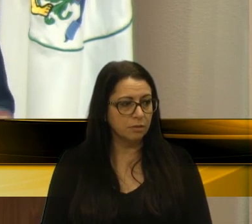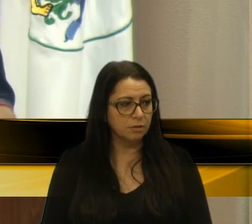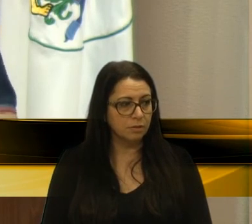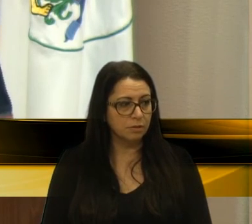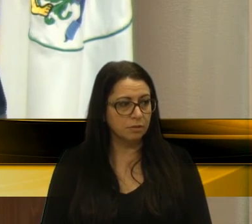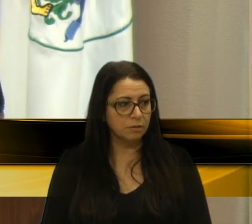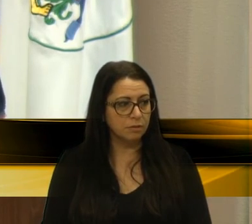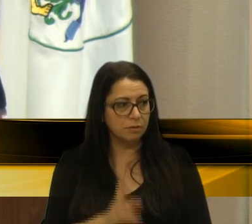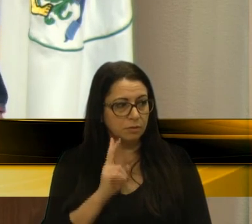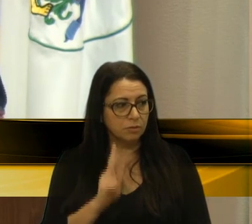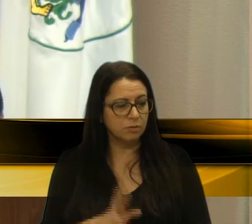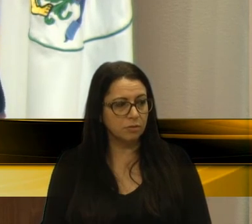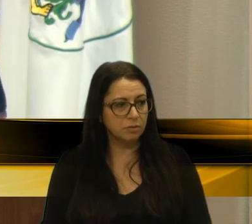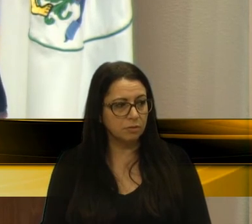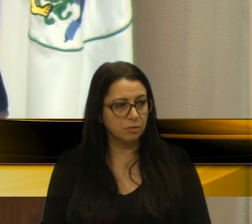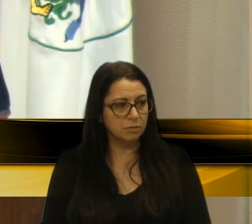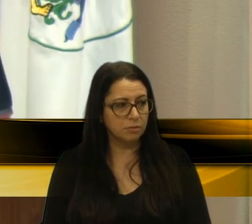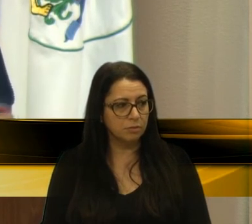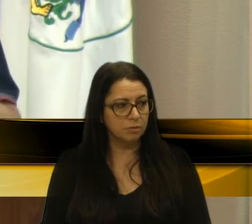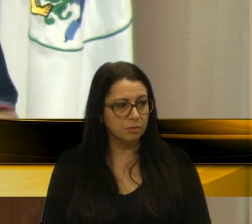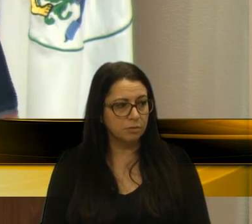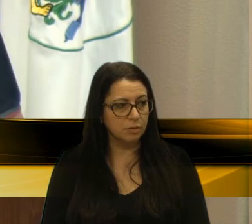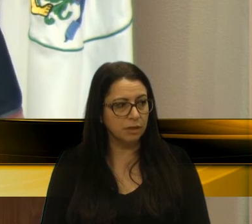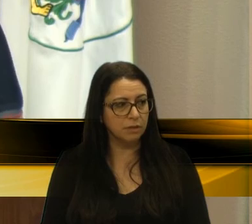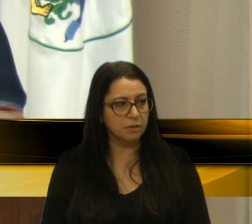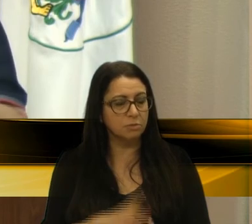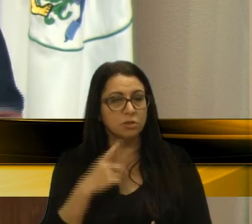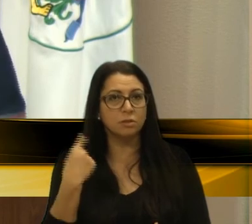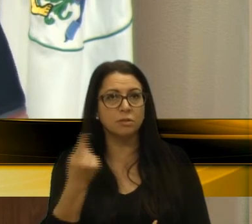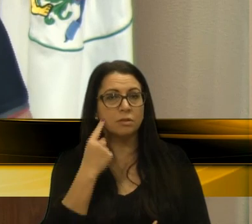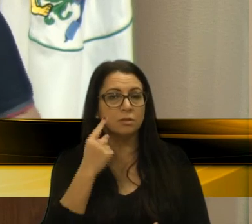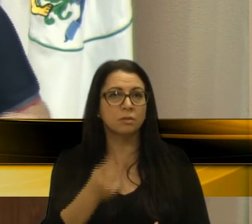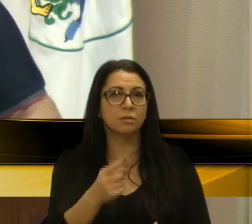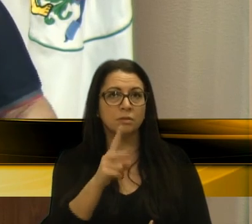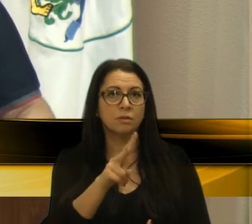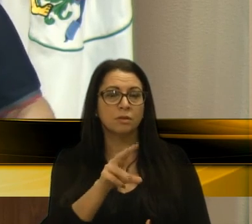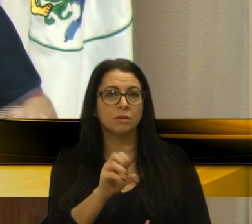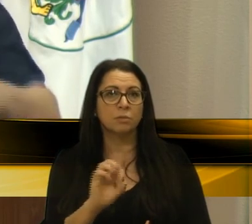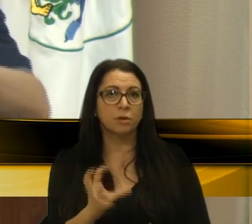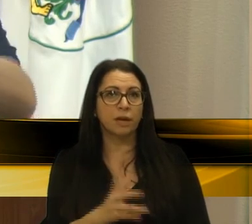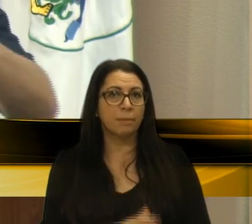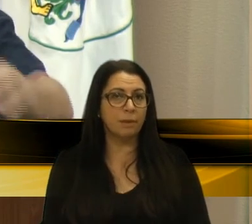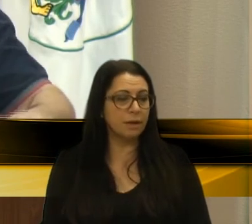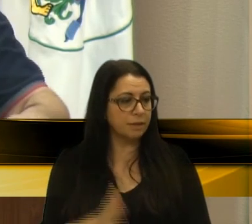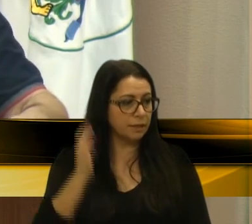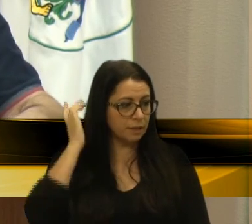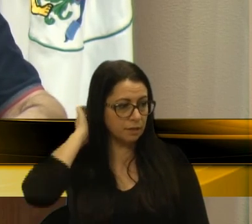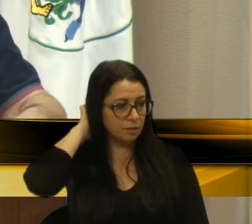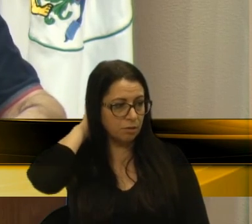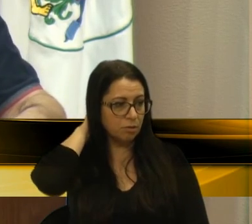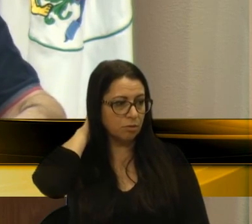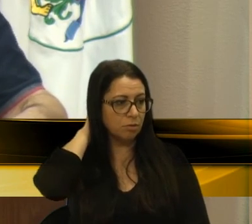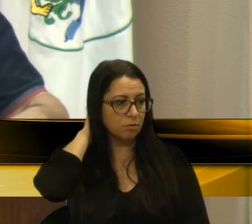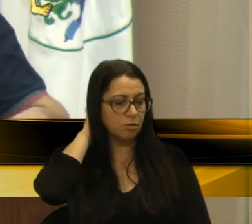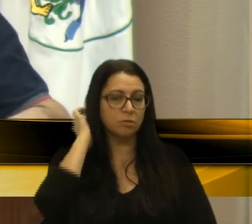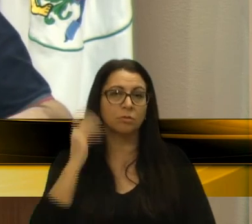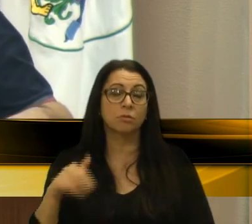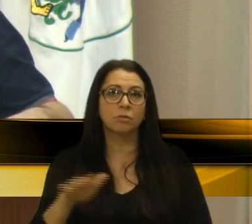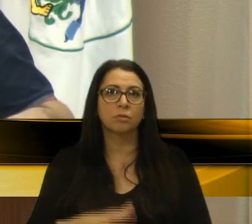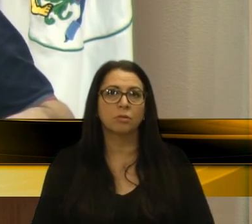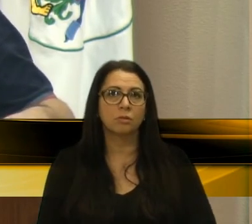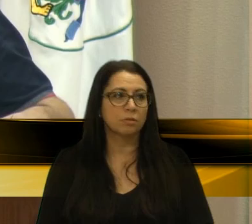déficit de mais de 5 bilhões e que destinou apenas 20 milhões para a discussão da consulta popular.